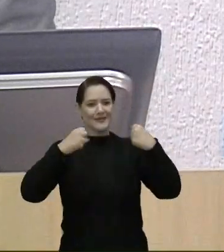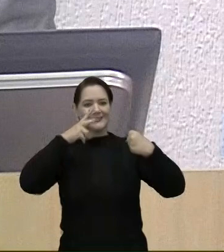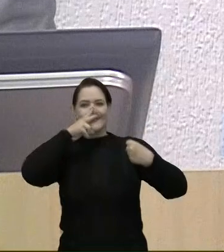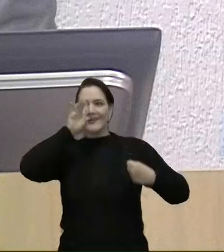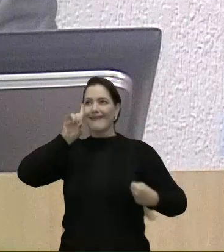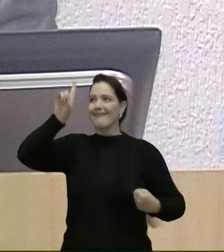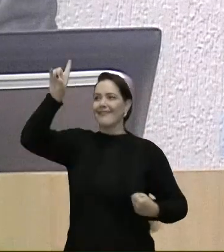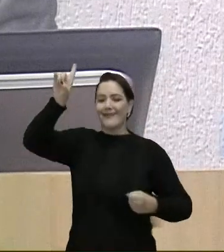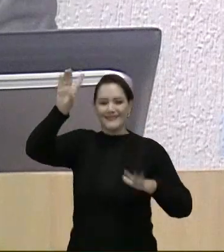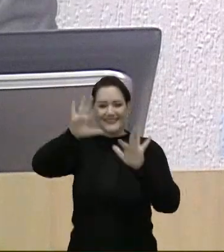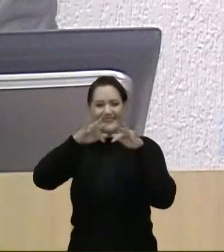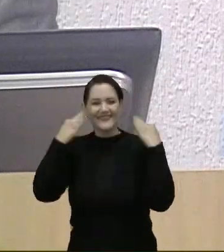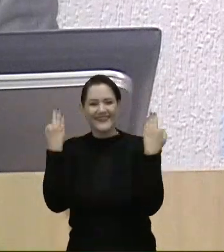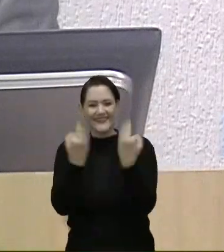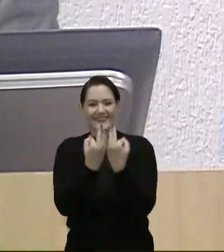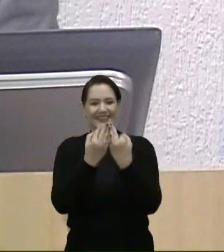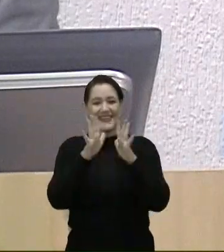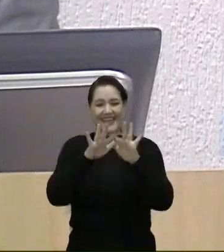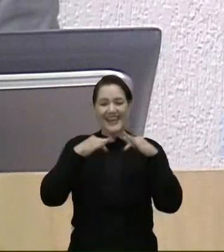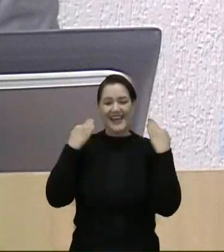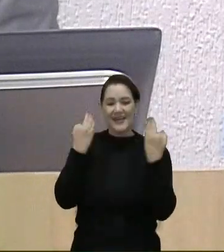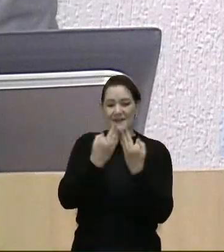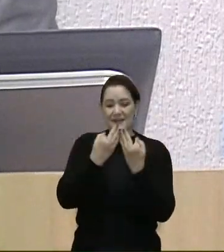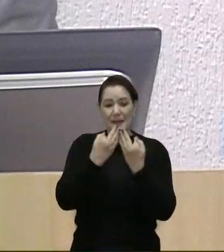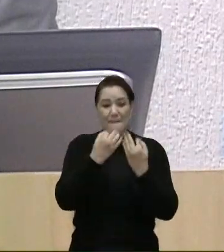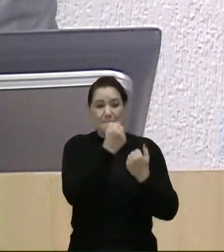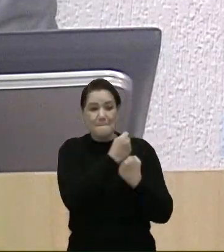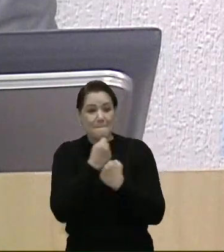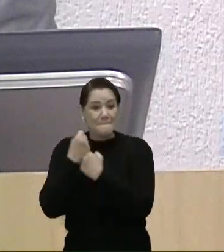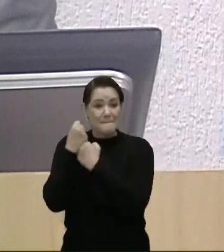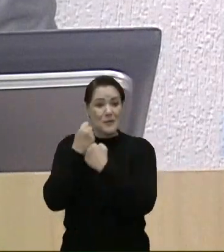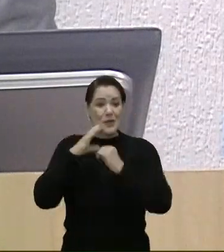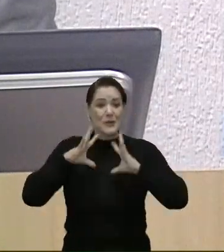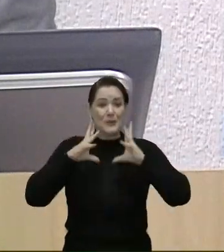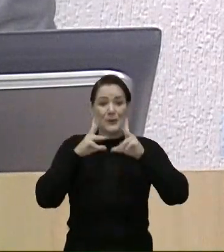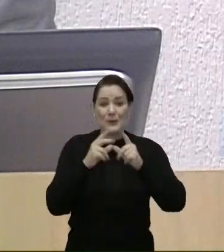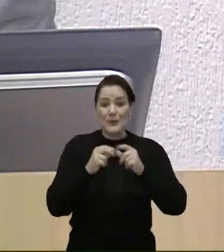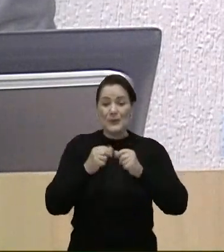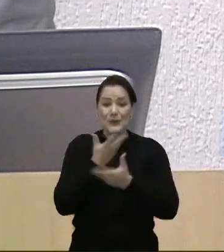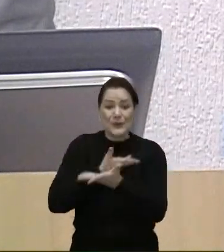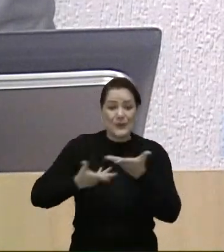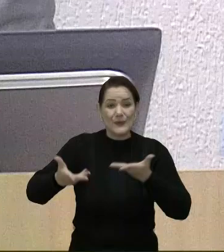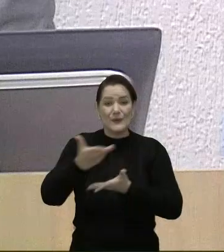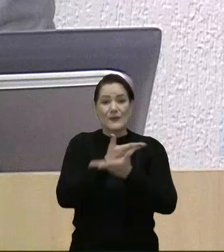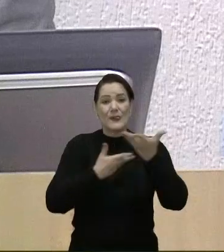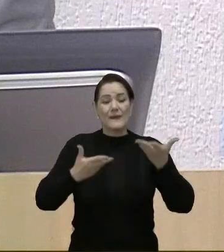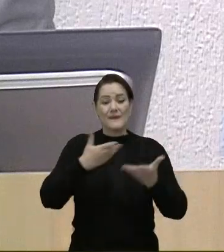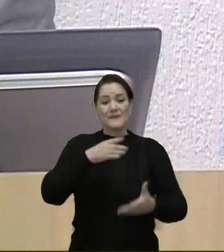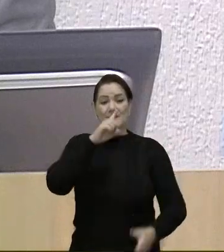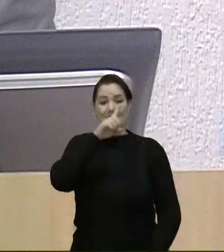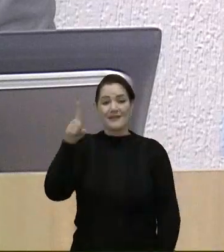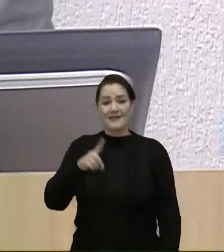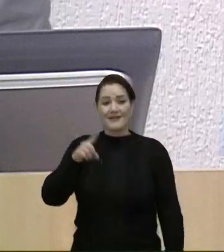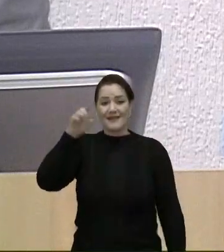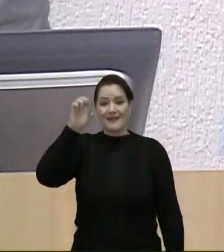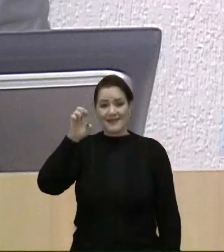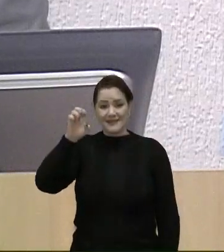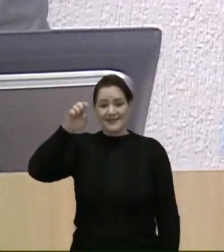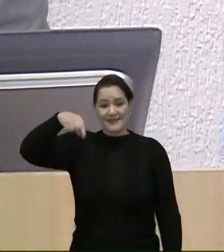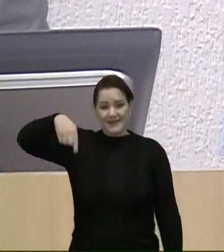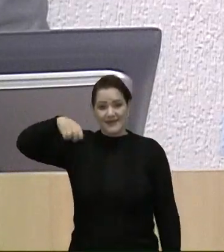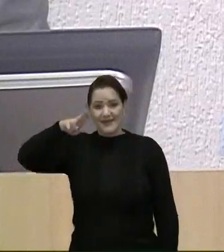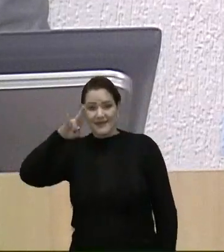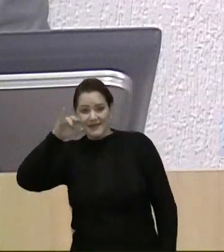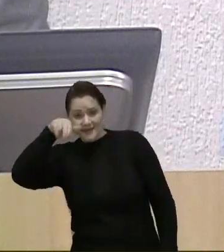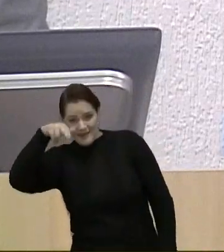e família. A família está apoiando tudo aquilo que nós participamos. Zequinha, lembra? Eu falei muito